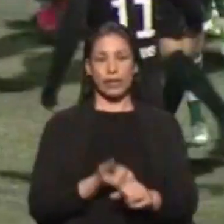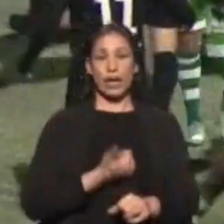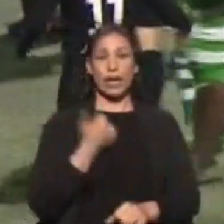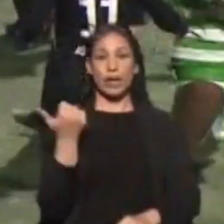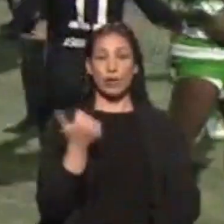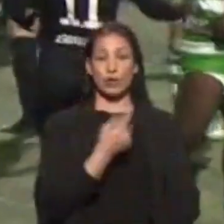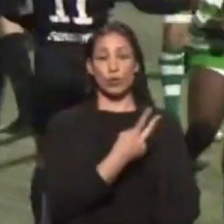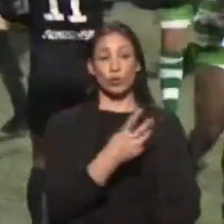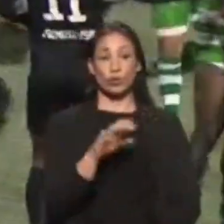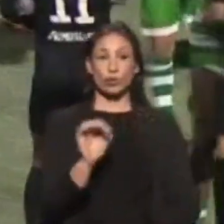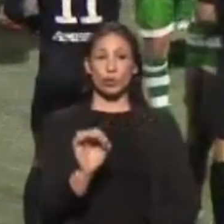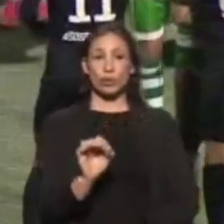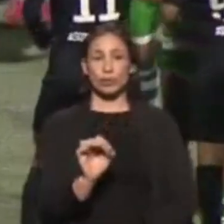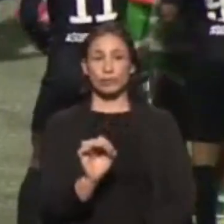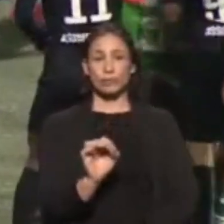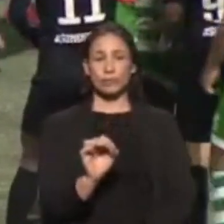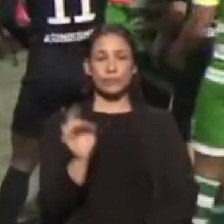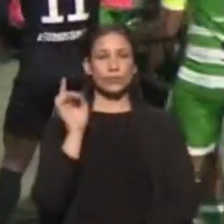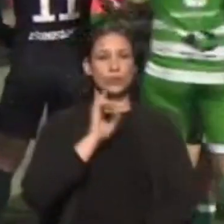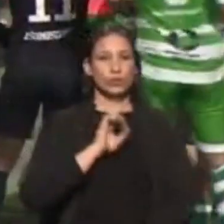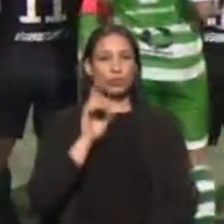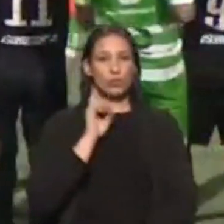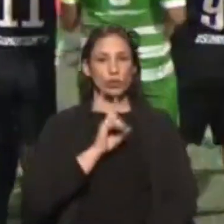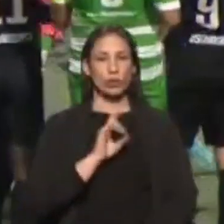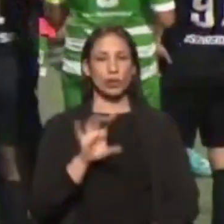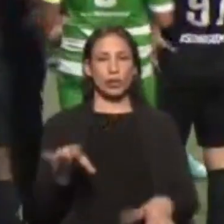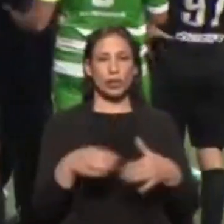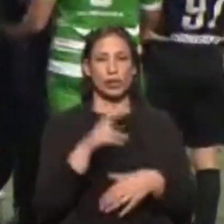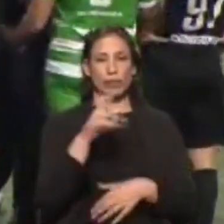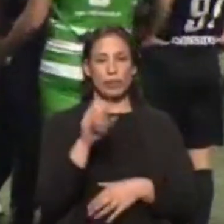por 2-0, importante para a equipa da Ribeira Grande